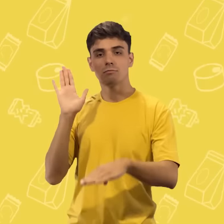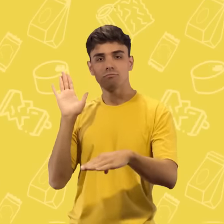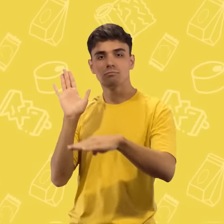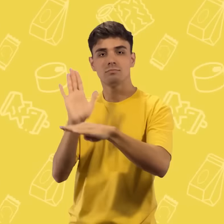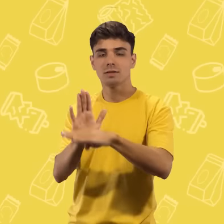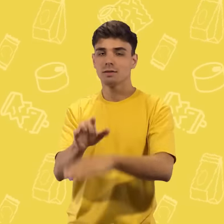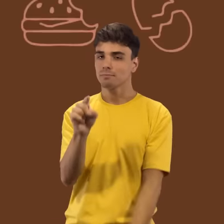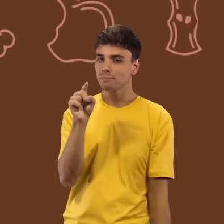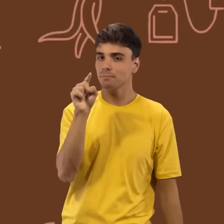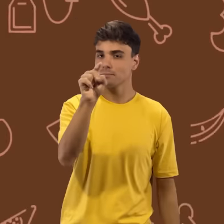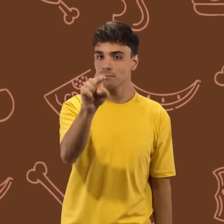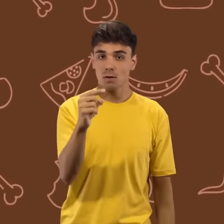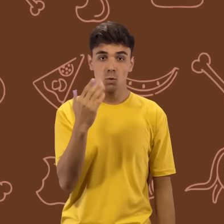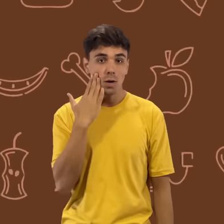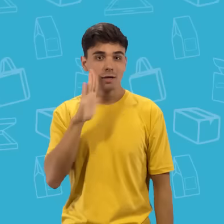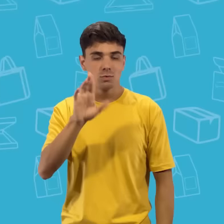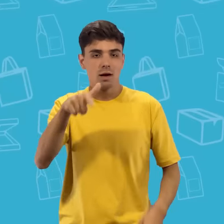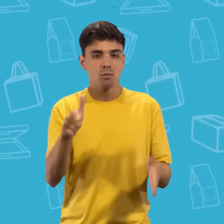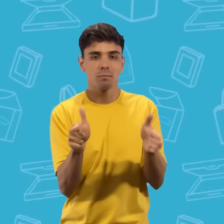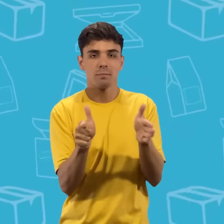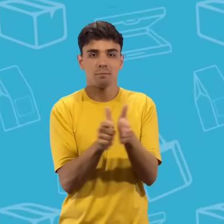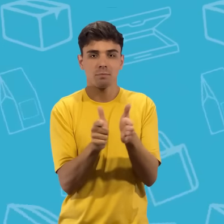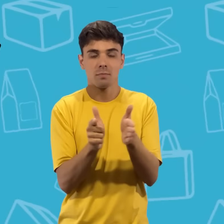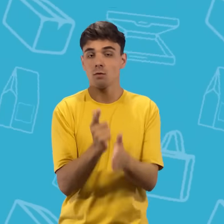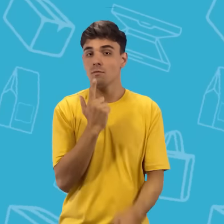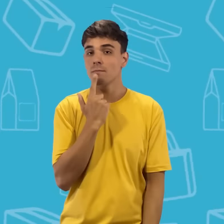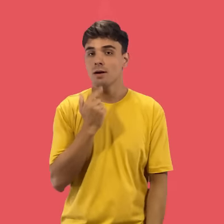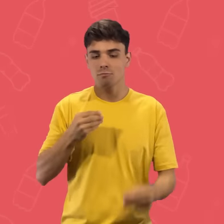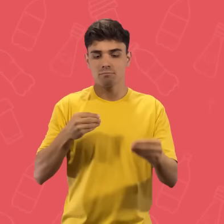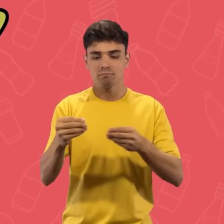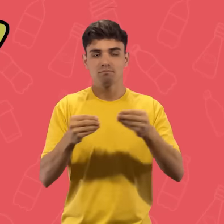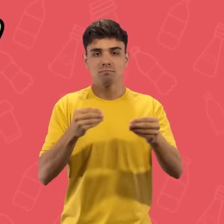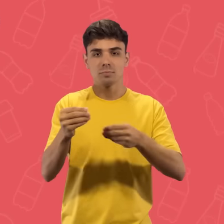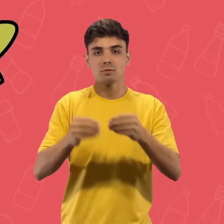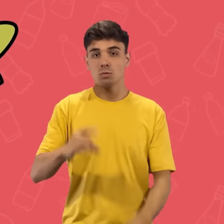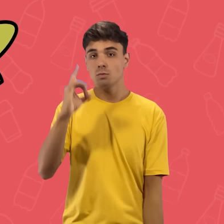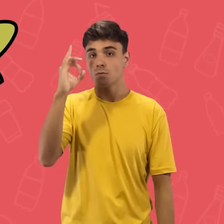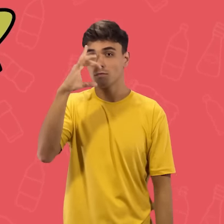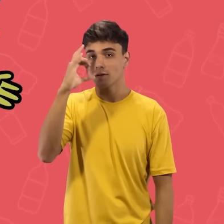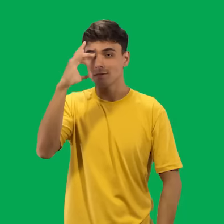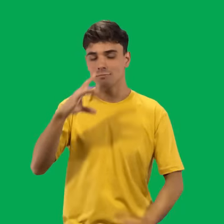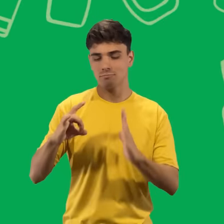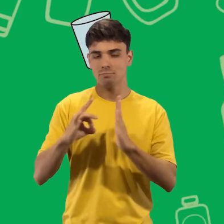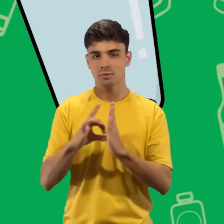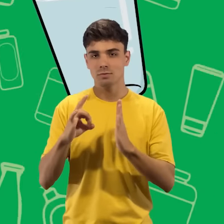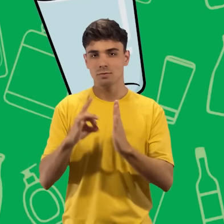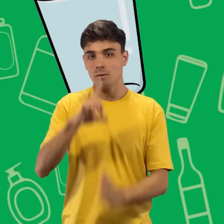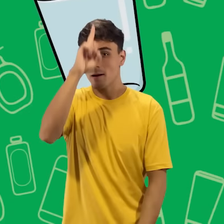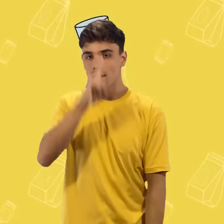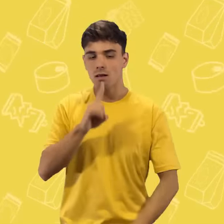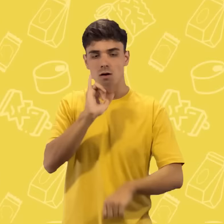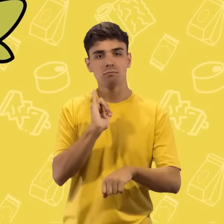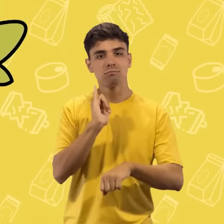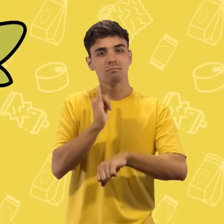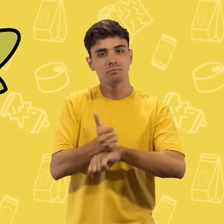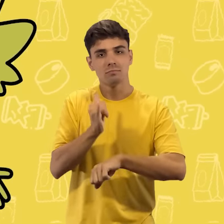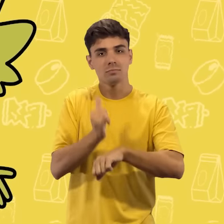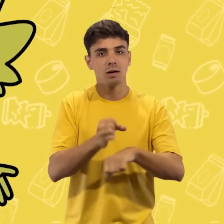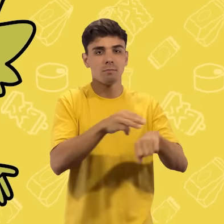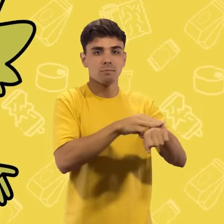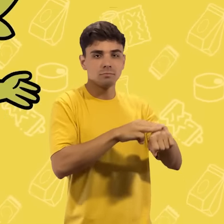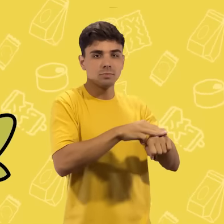te ajudar. No azul vai o papel, no vermelho vai o plástico, no verde é o vidro, no amarelo